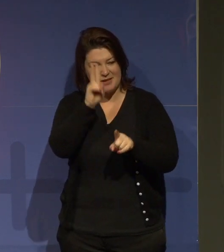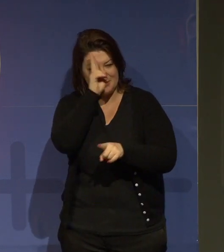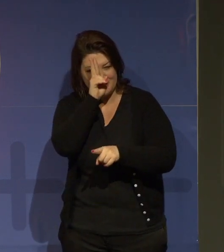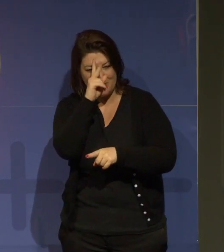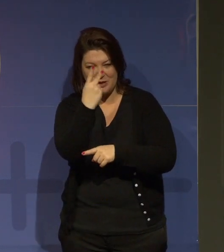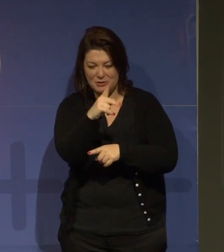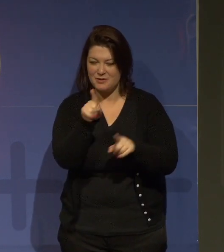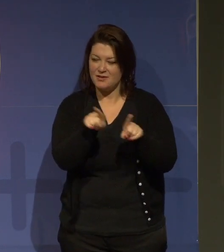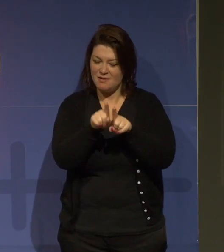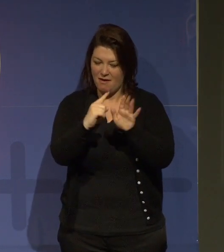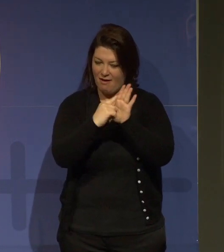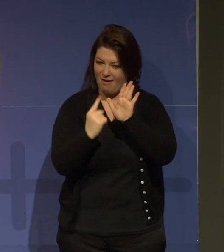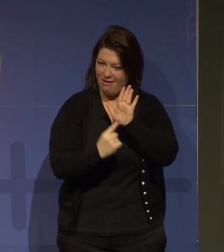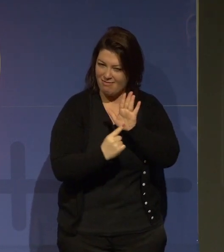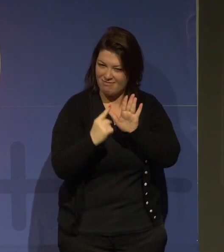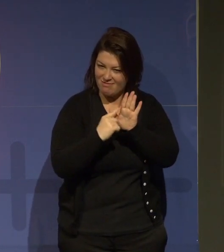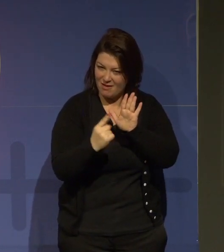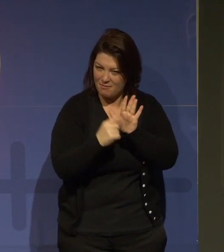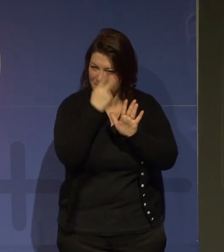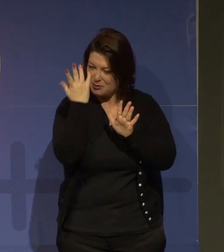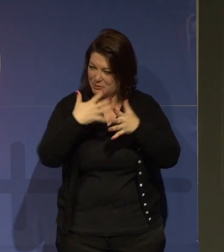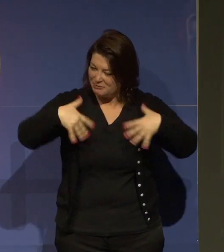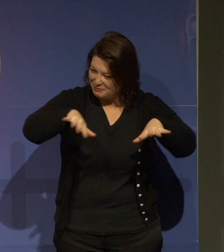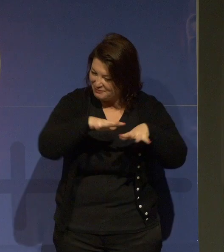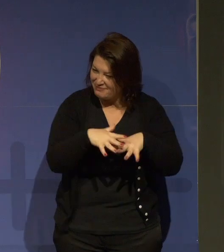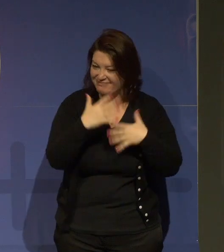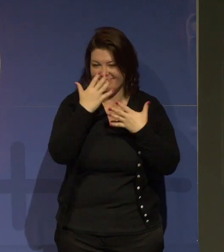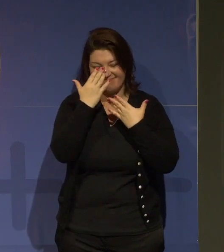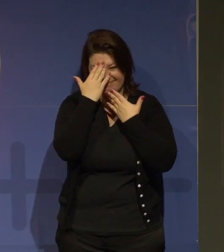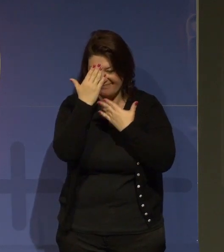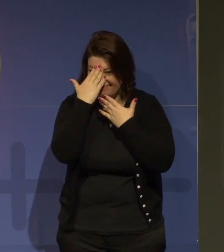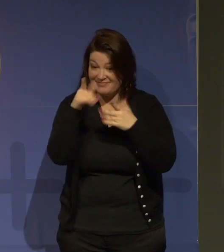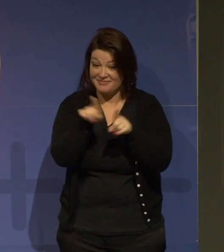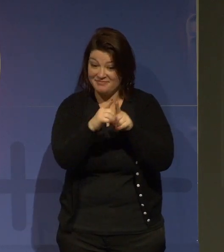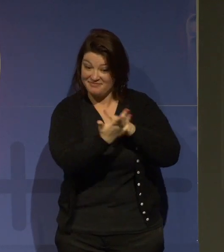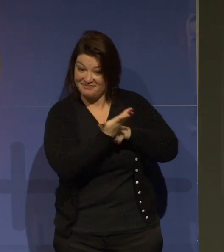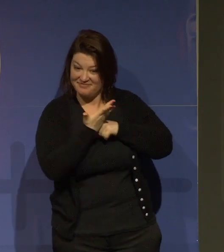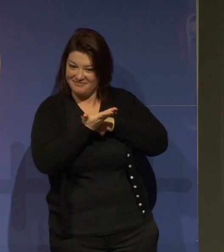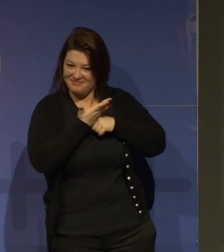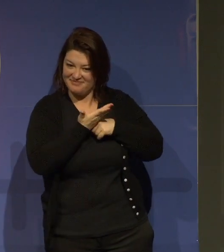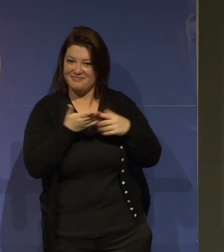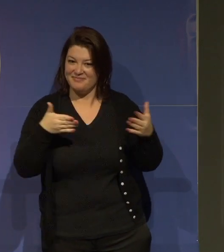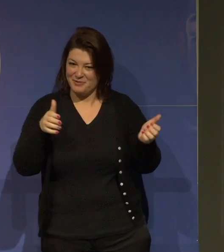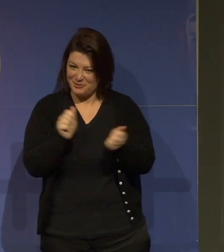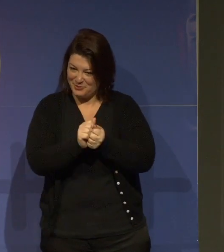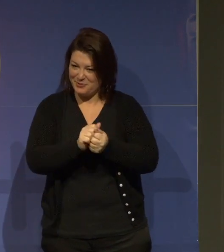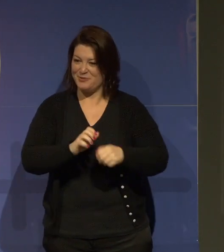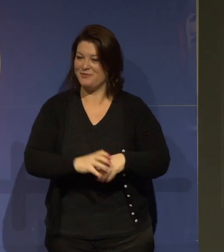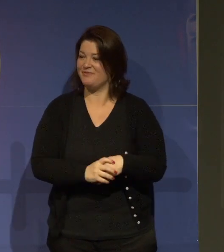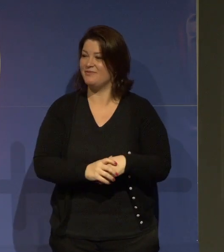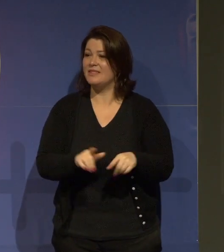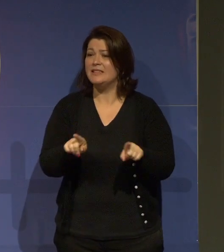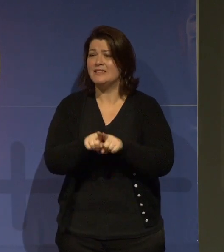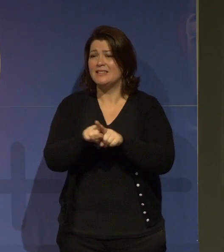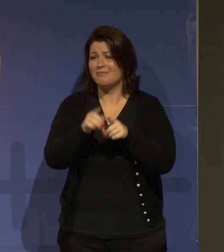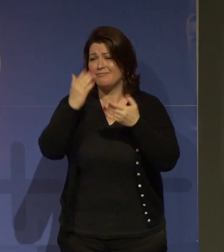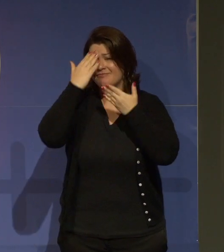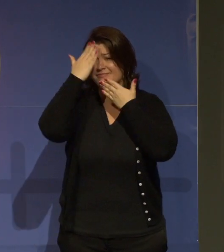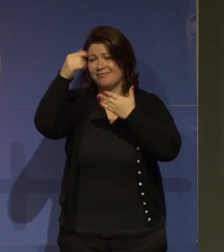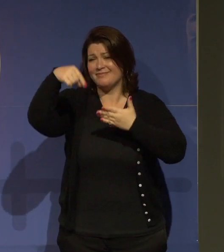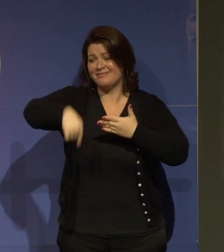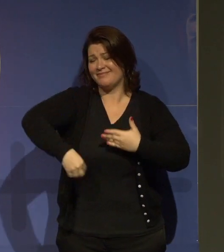pela HandTalk, pelo time maravilhoso da HandTalk, que a gente conhece, que é parceiro da gente, e gratidão por estar